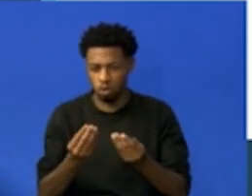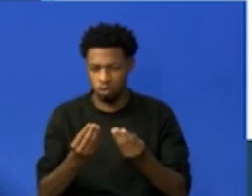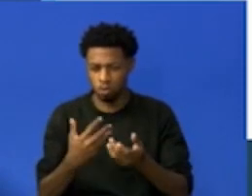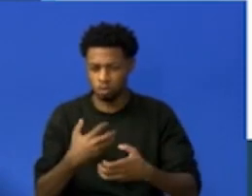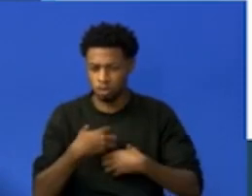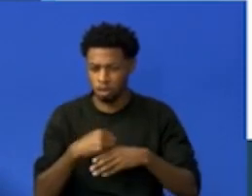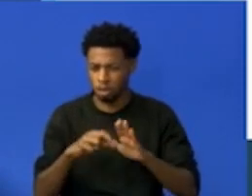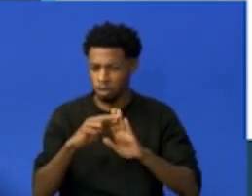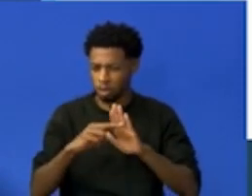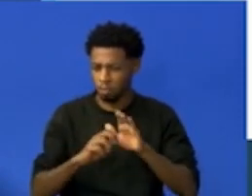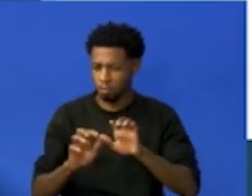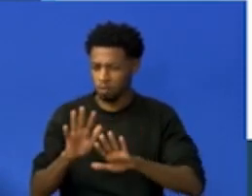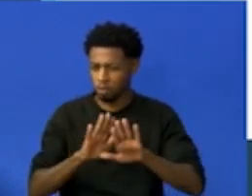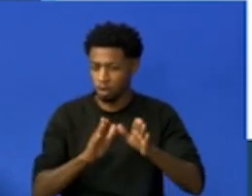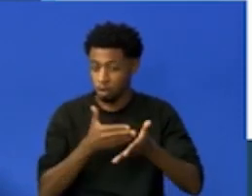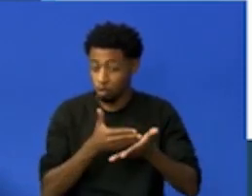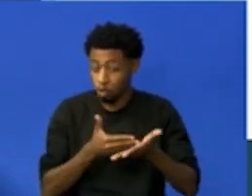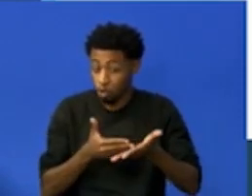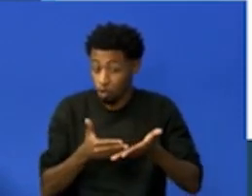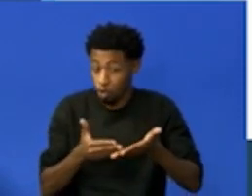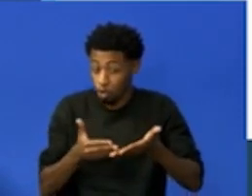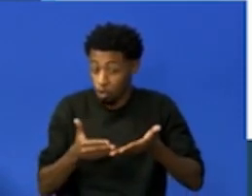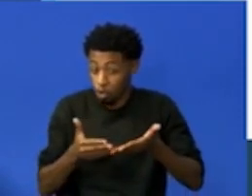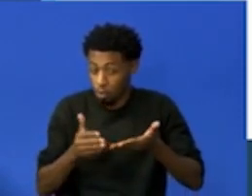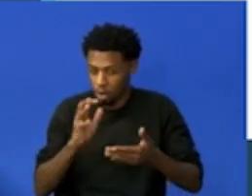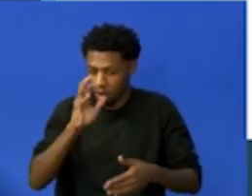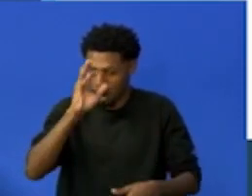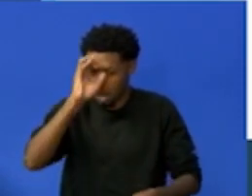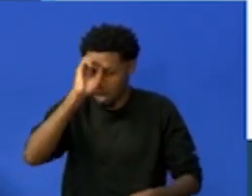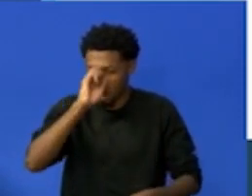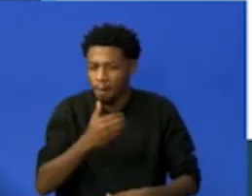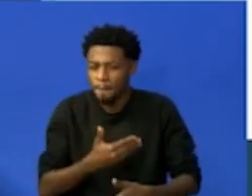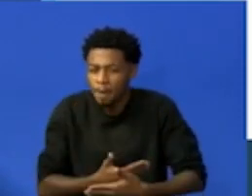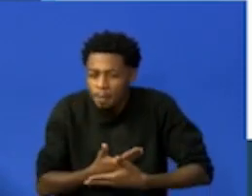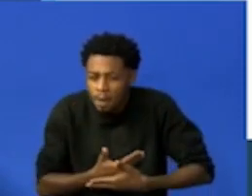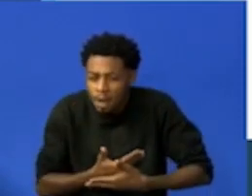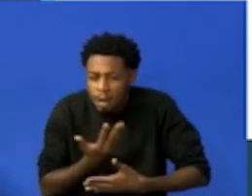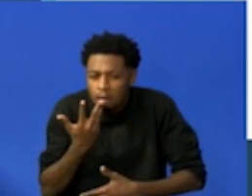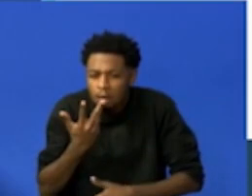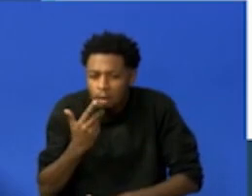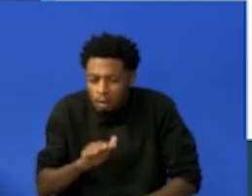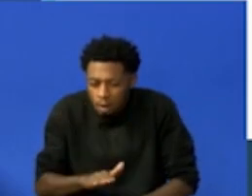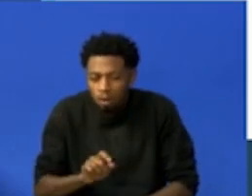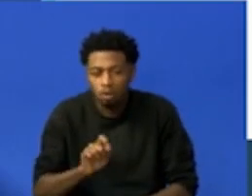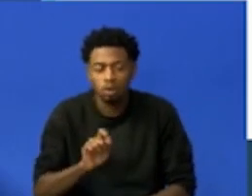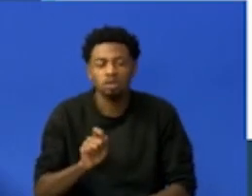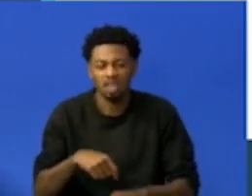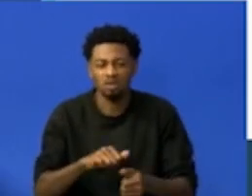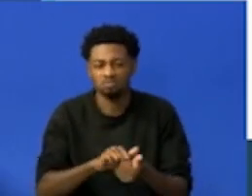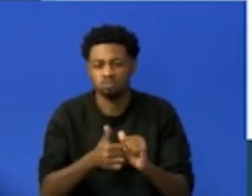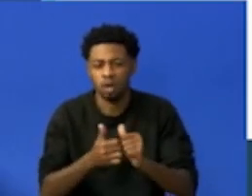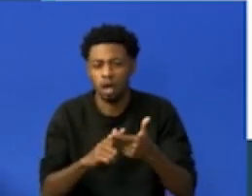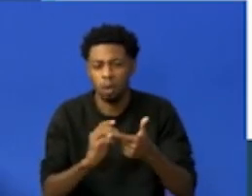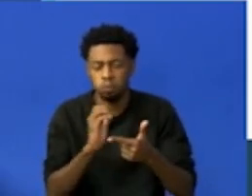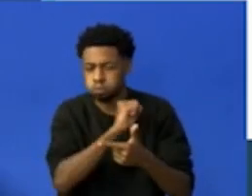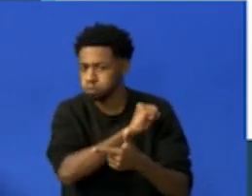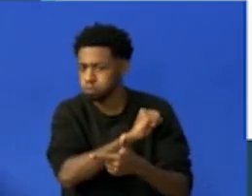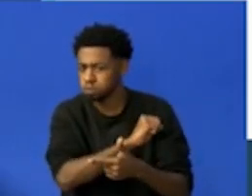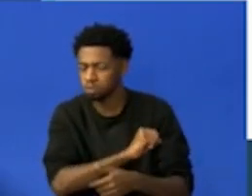de movimento no estágio inicial da aprendizagem? Alternativa A, flexível e